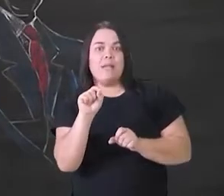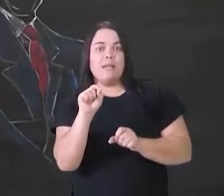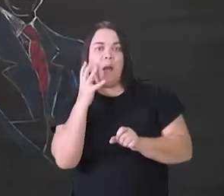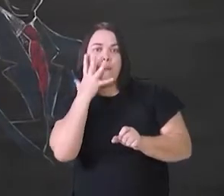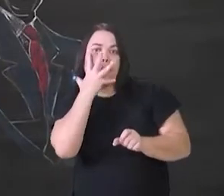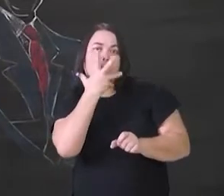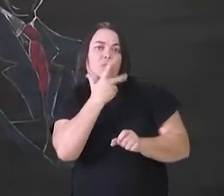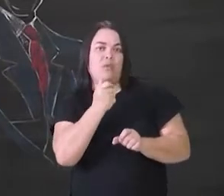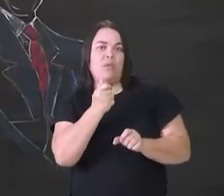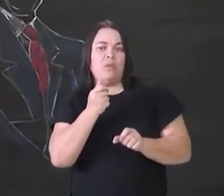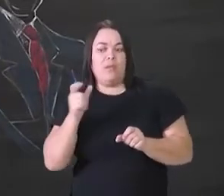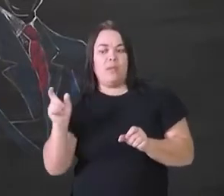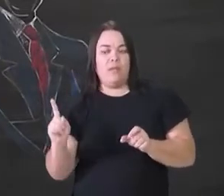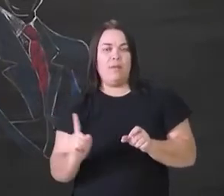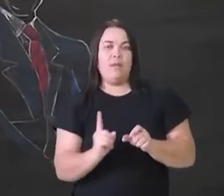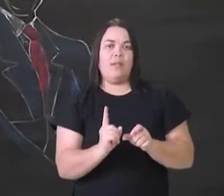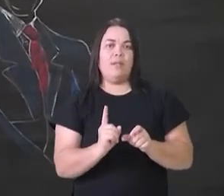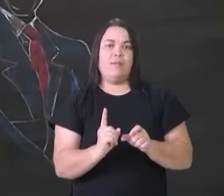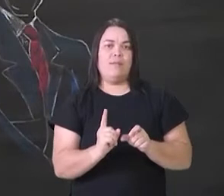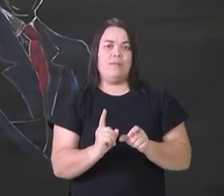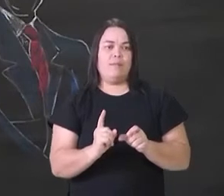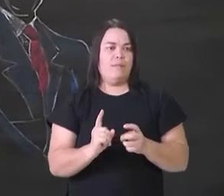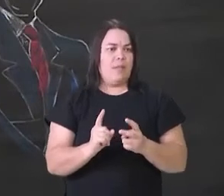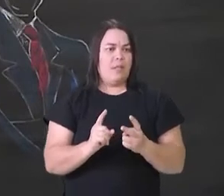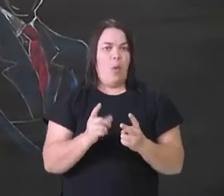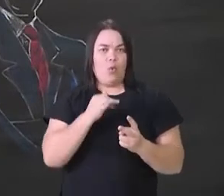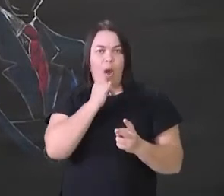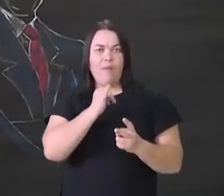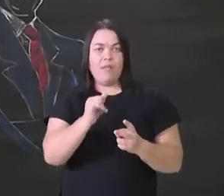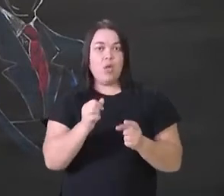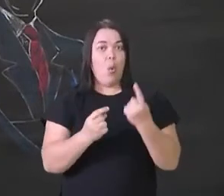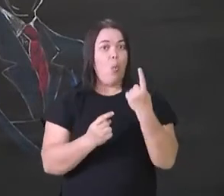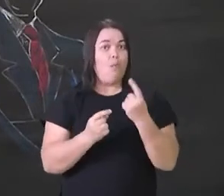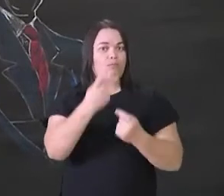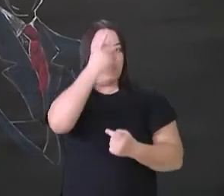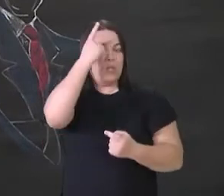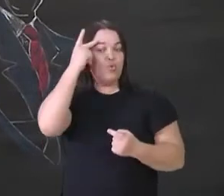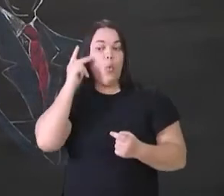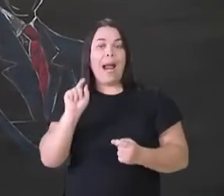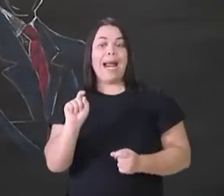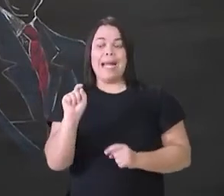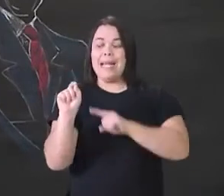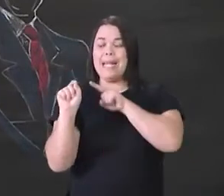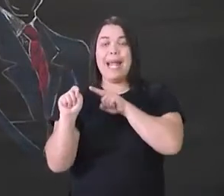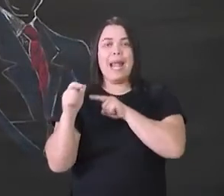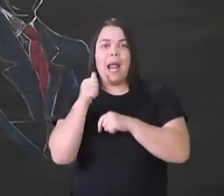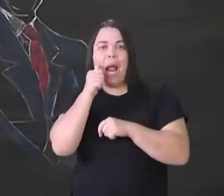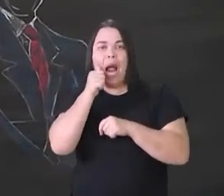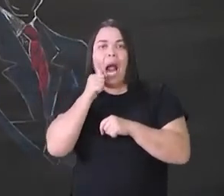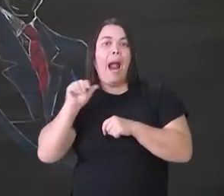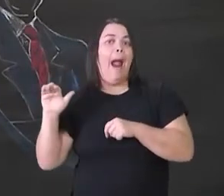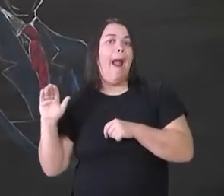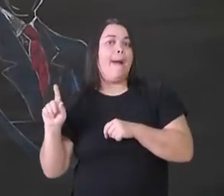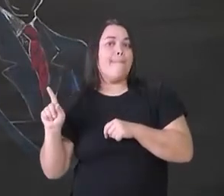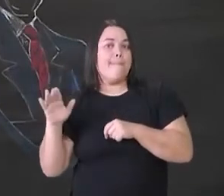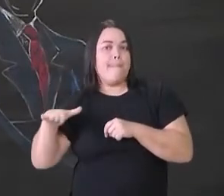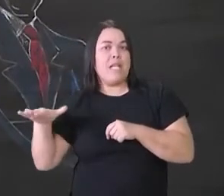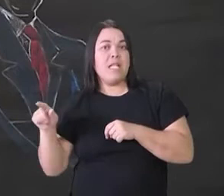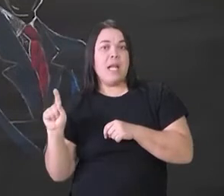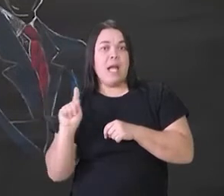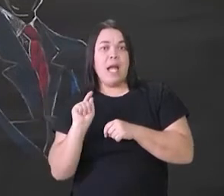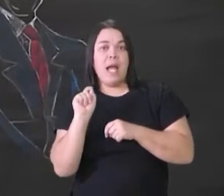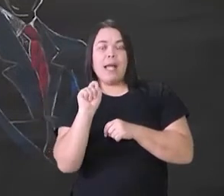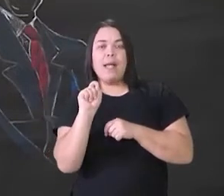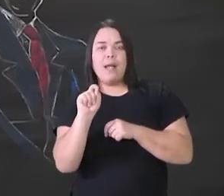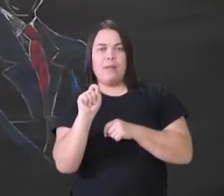português naturalmente. Neste caso, eu estou falando de uma pessoa. A menina que. The girl